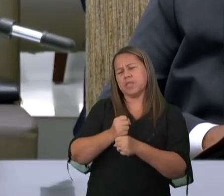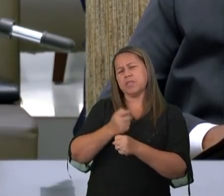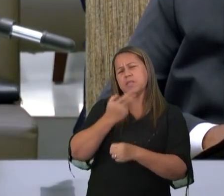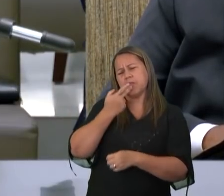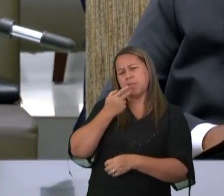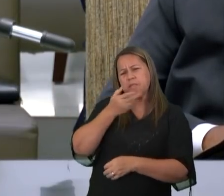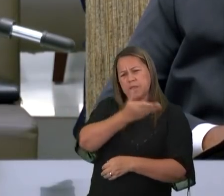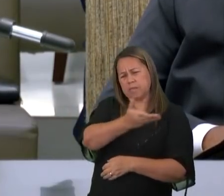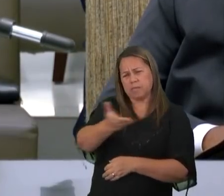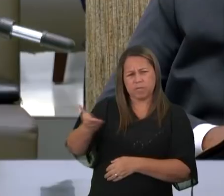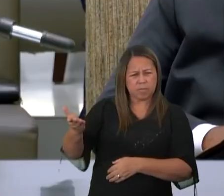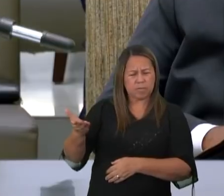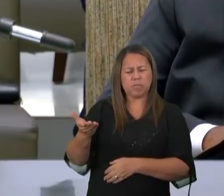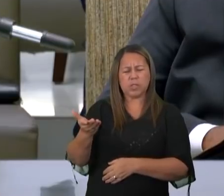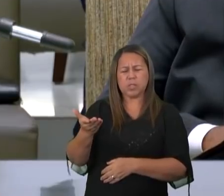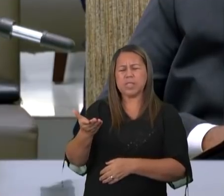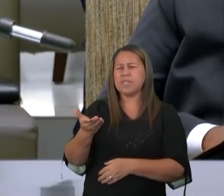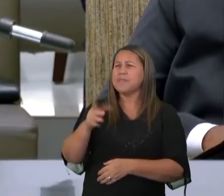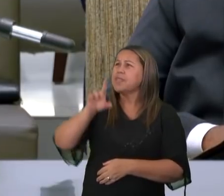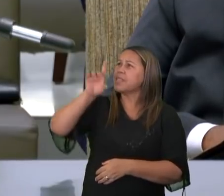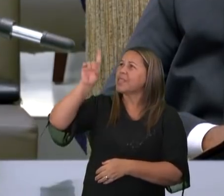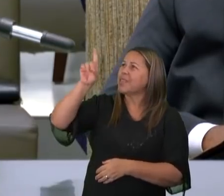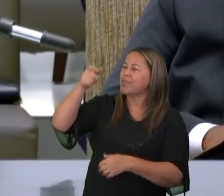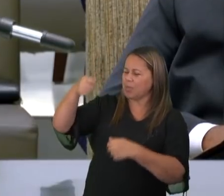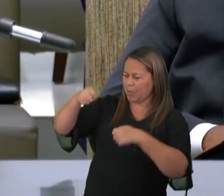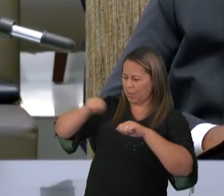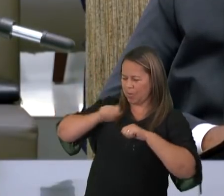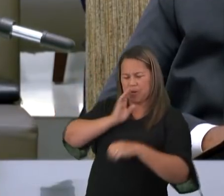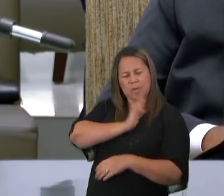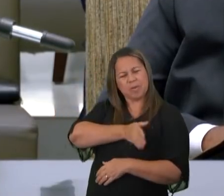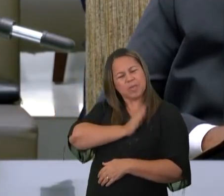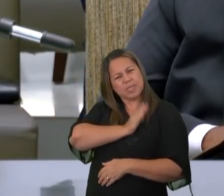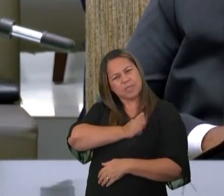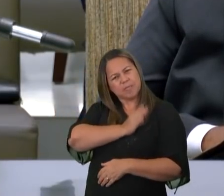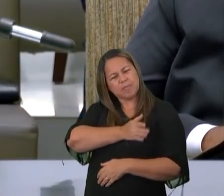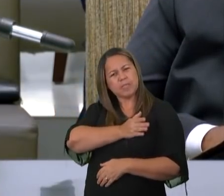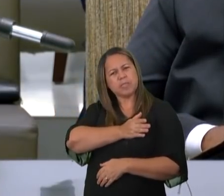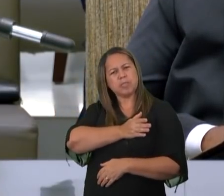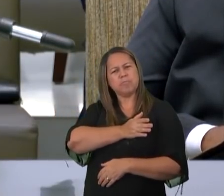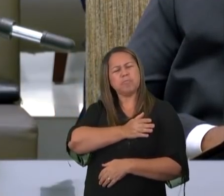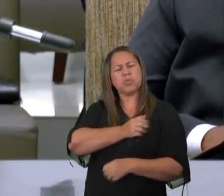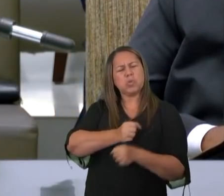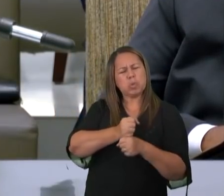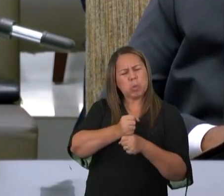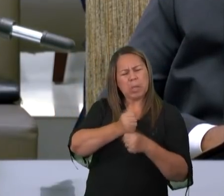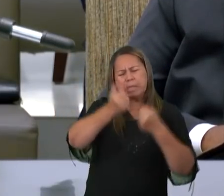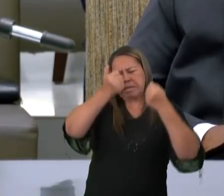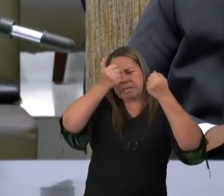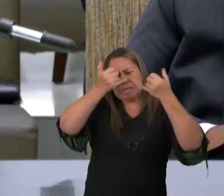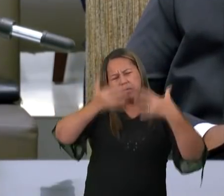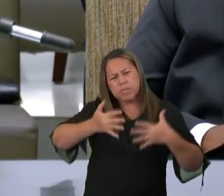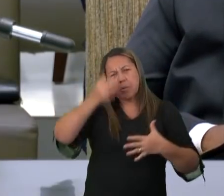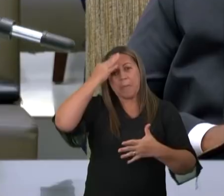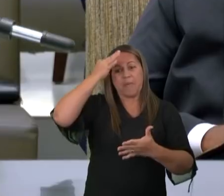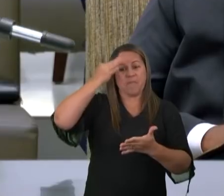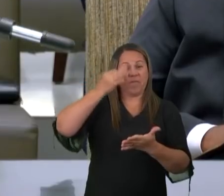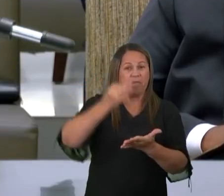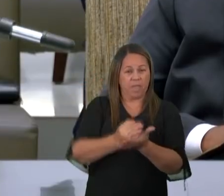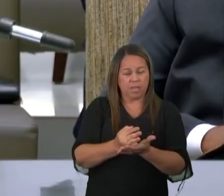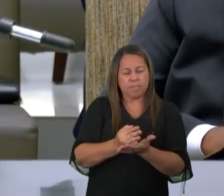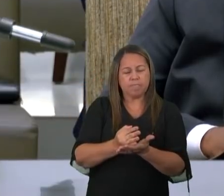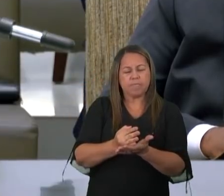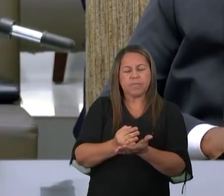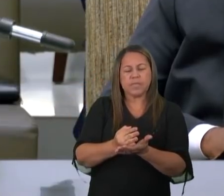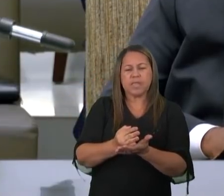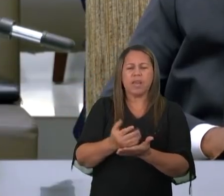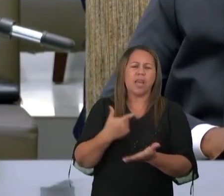propôs ao meu coração de passar aquele ano falando um pouco sobre fé. E confesso aos irmãos que,